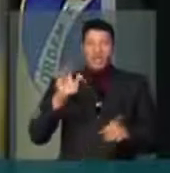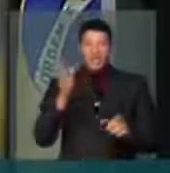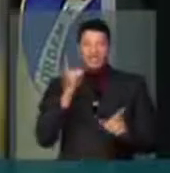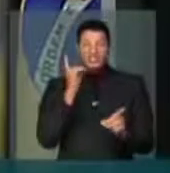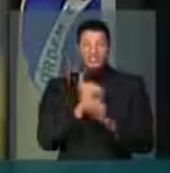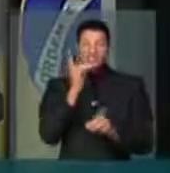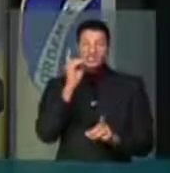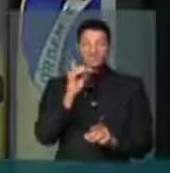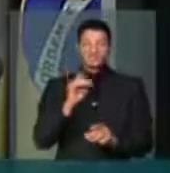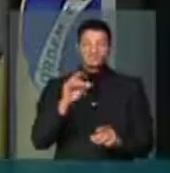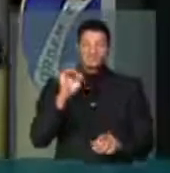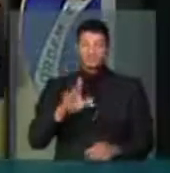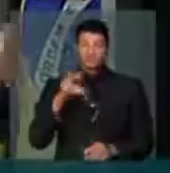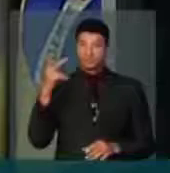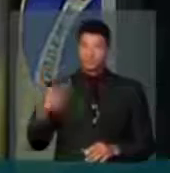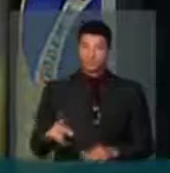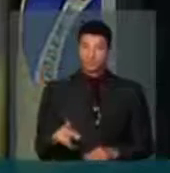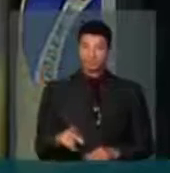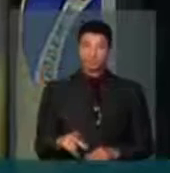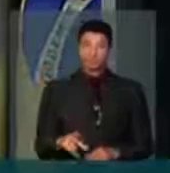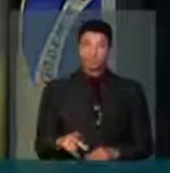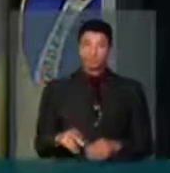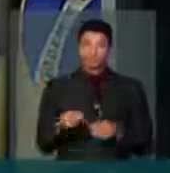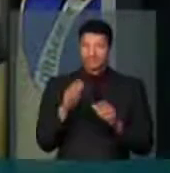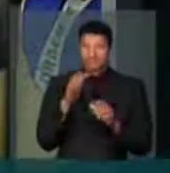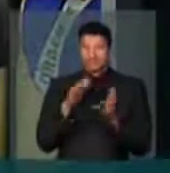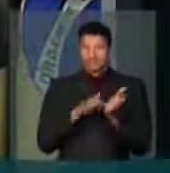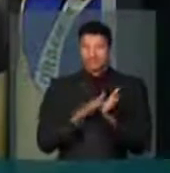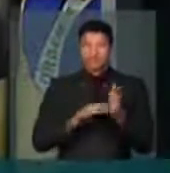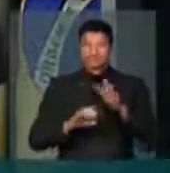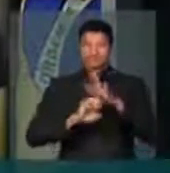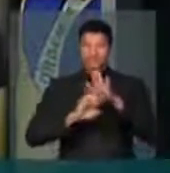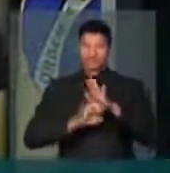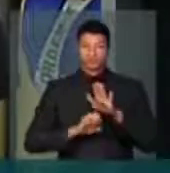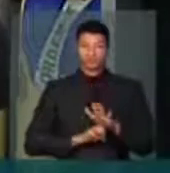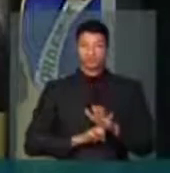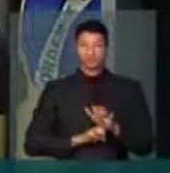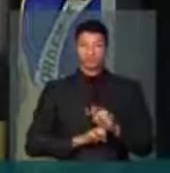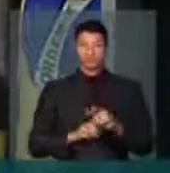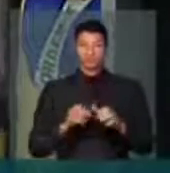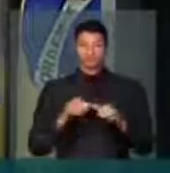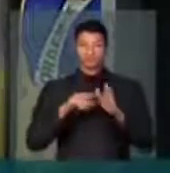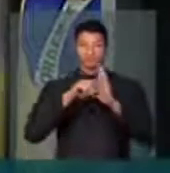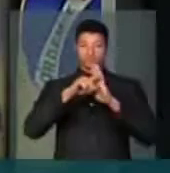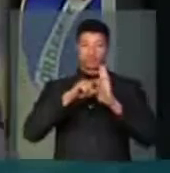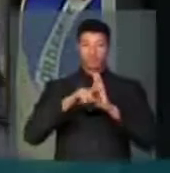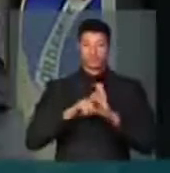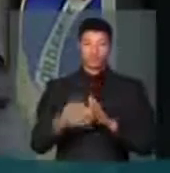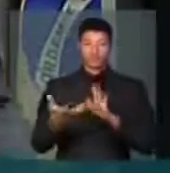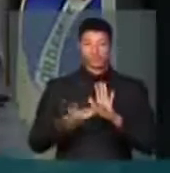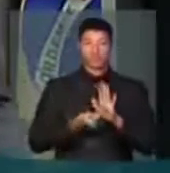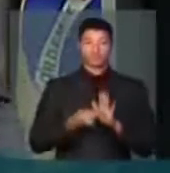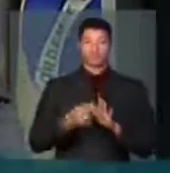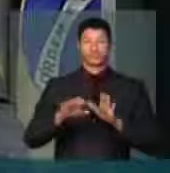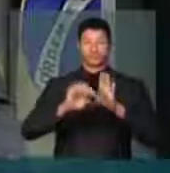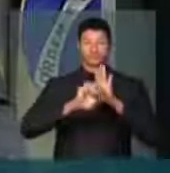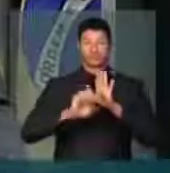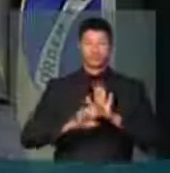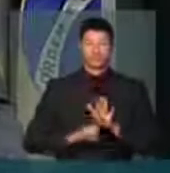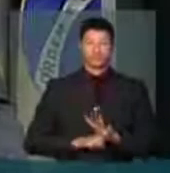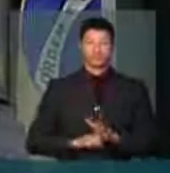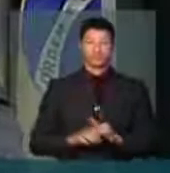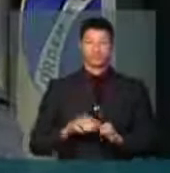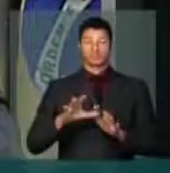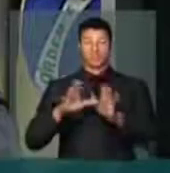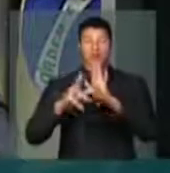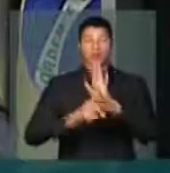descobriu só da sua hipotética empresa de consultoria, recebeu das empresas